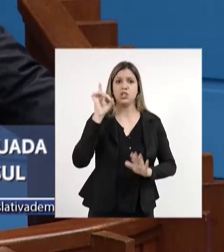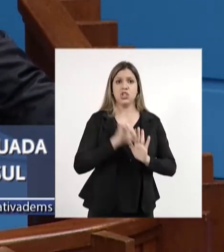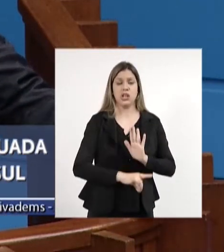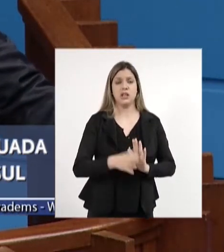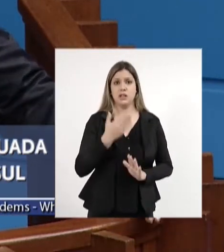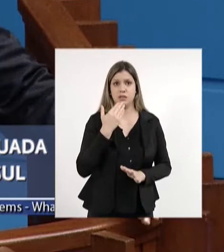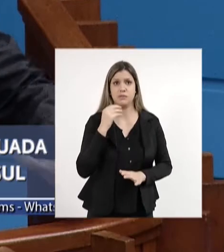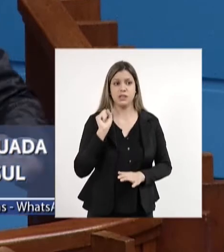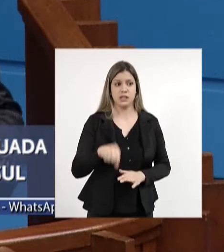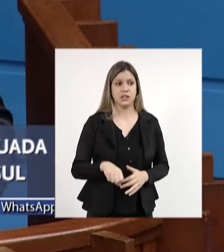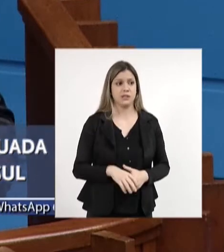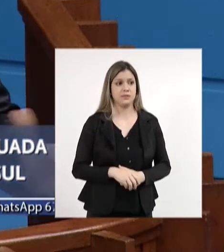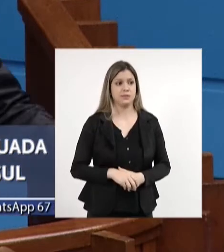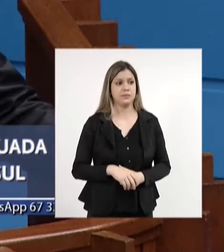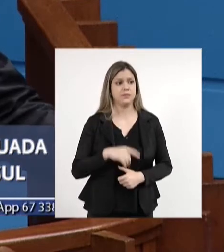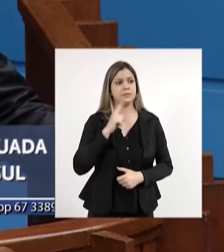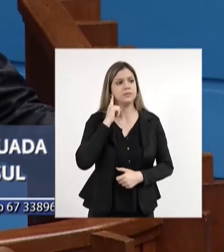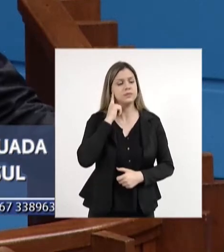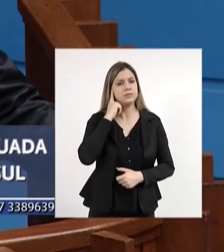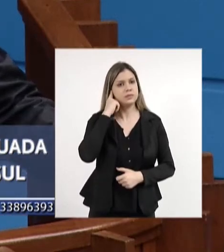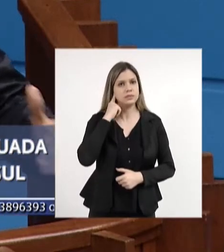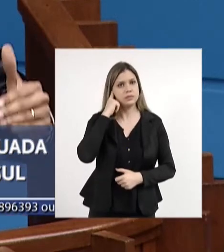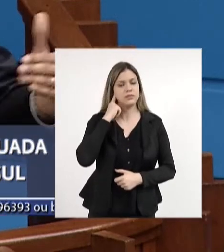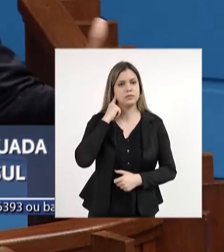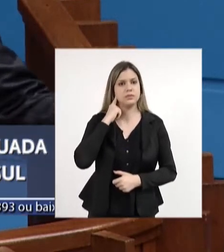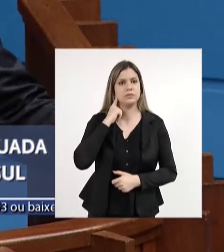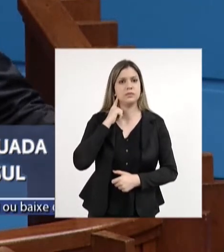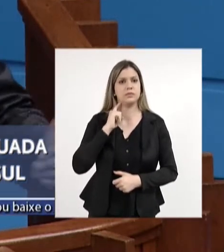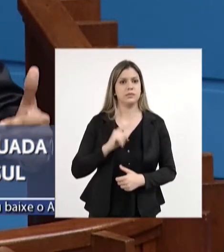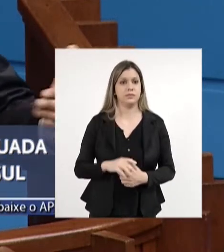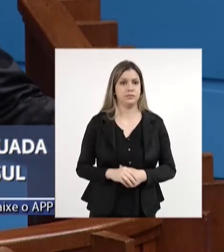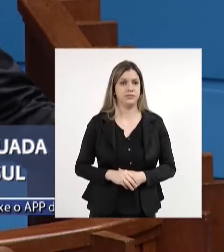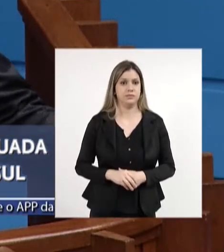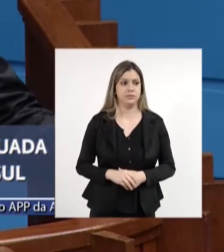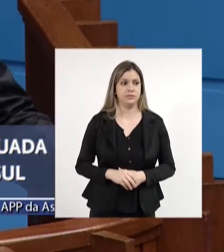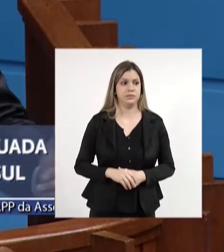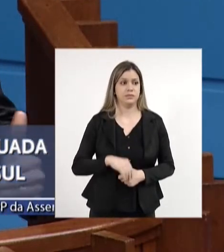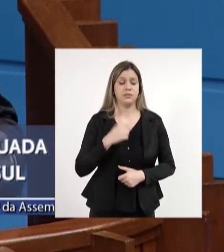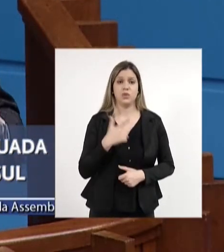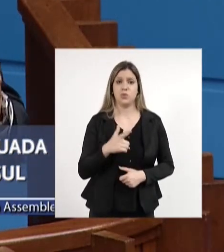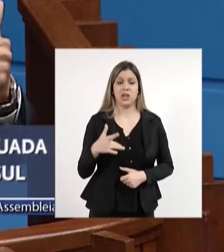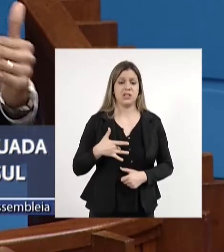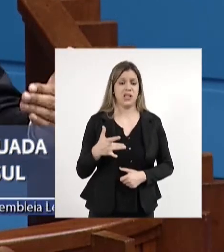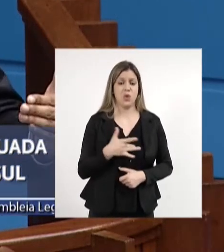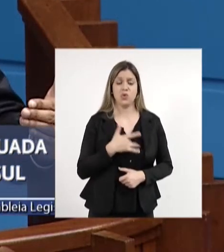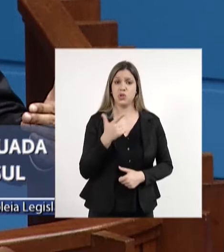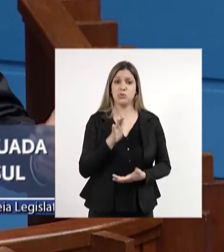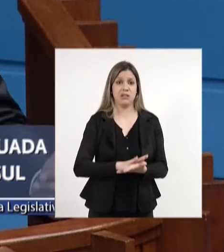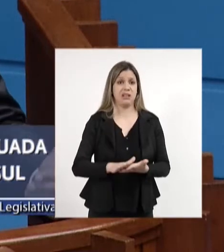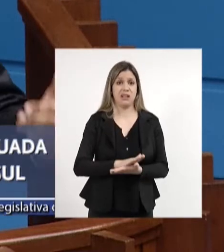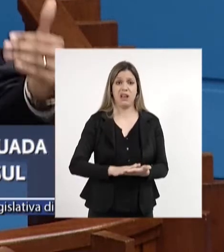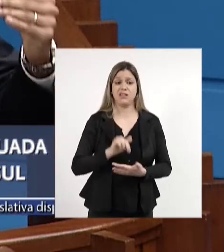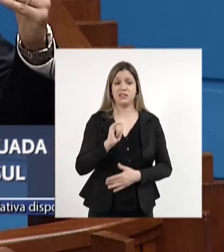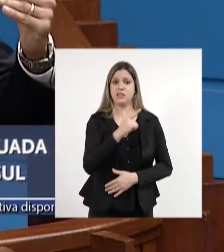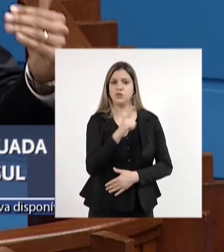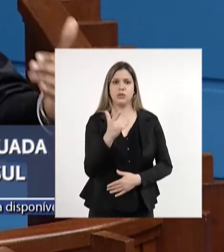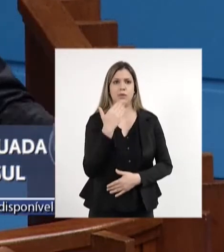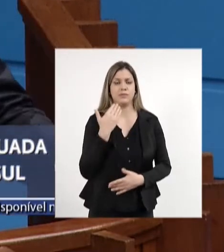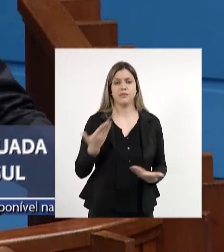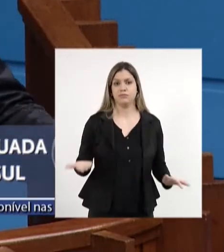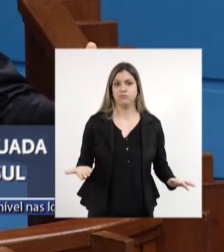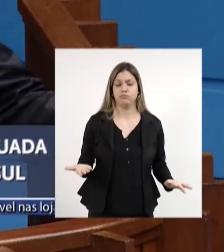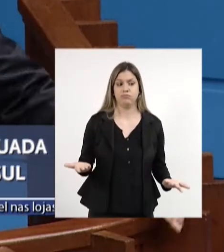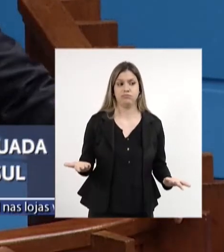qual a pessoa não pode usufruir nenhum outro. Não há saúde, não há vida, não há nada